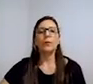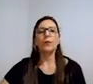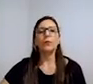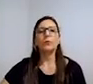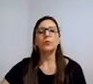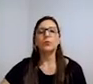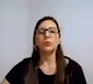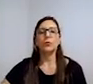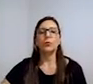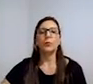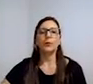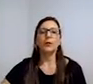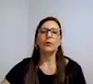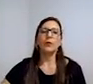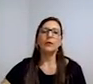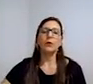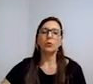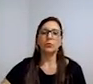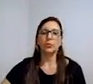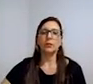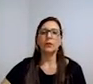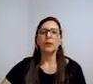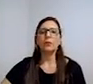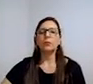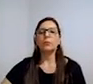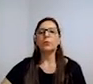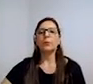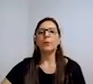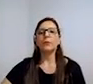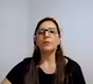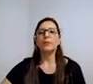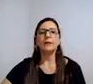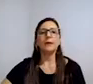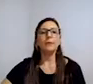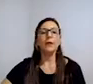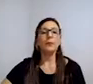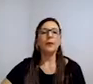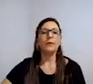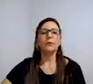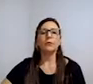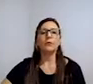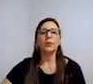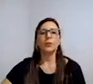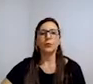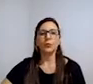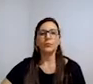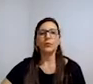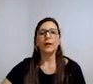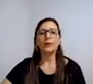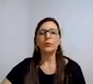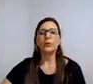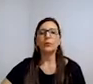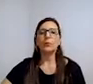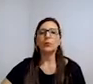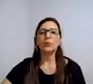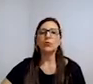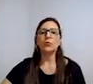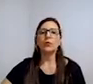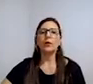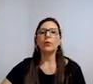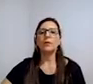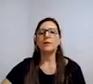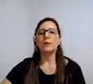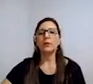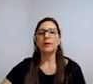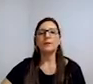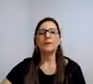O maior músculo do corpo humano é o da coxa, com um comprimento de até meio metro. Por outro lado, o menor músculo é